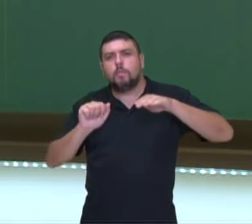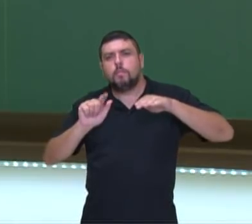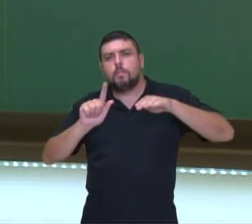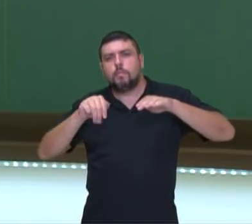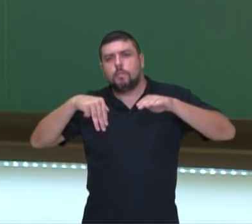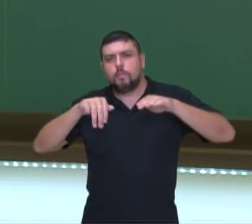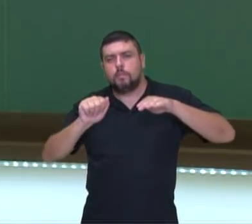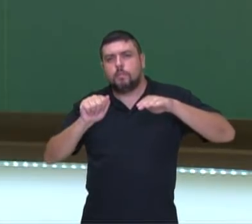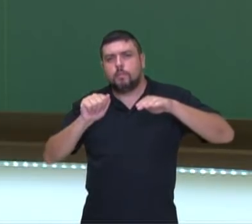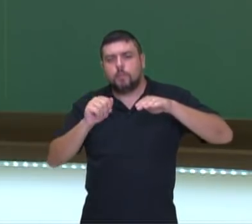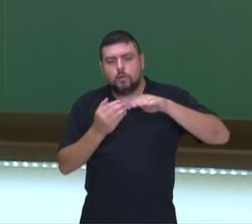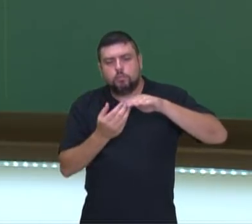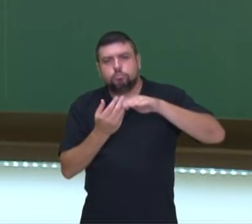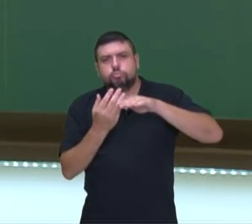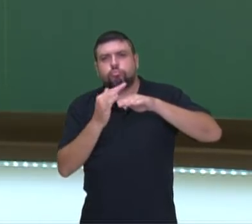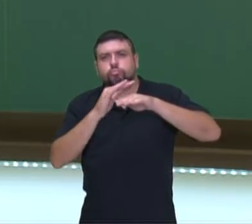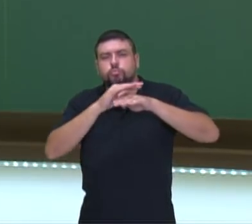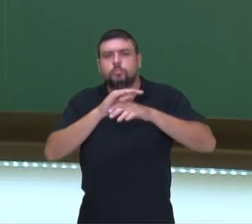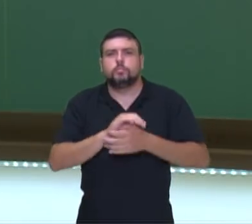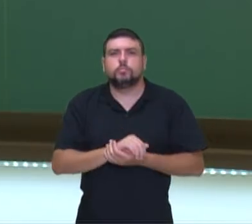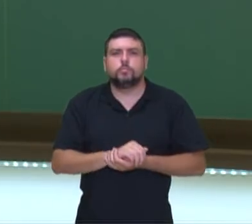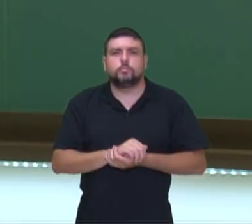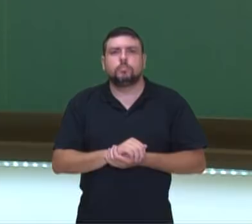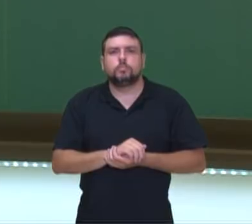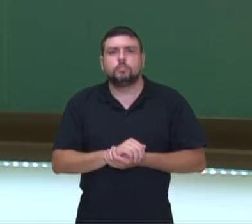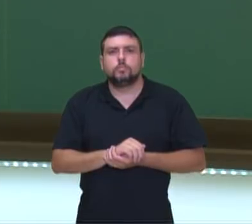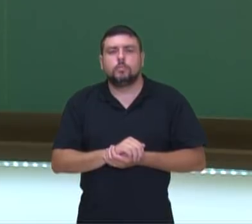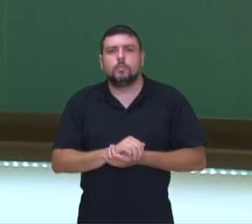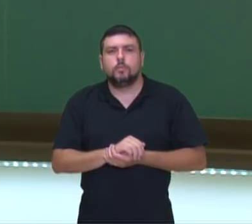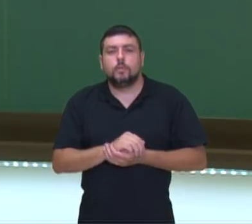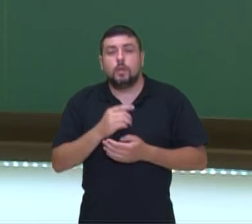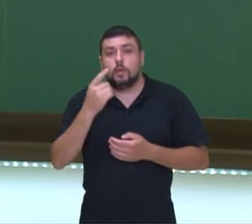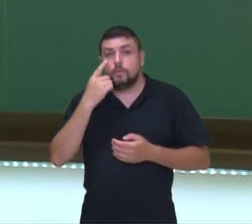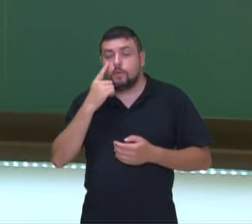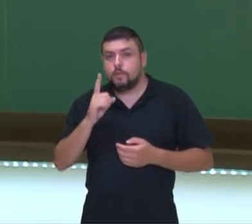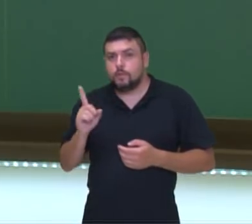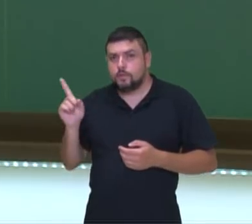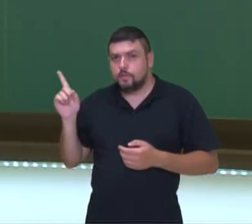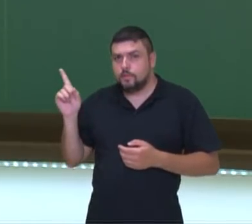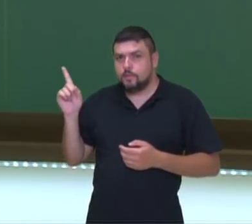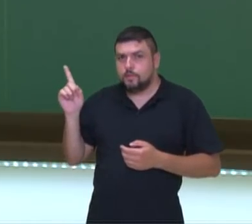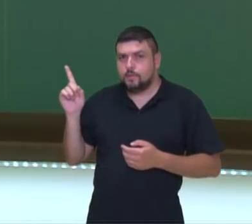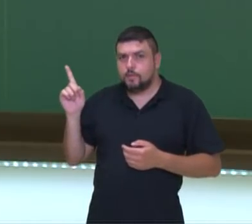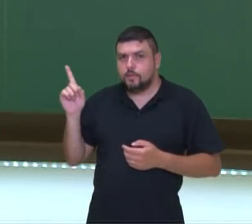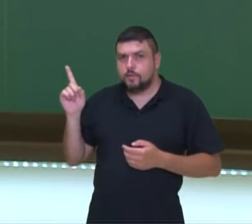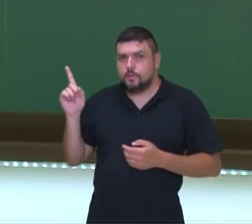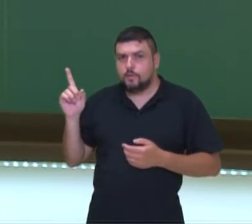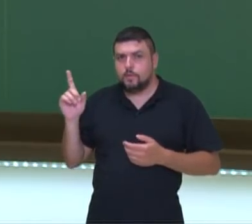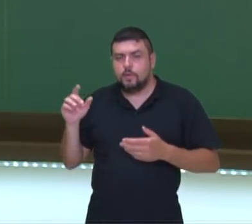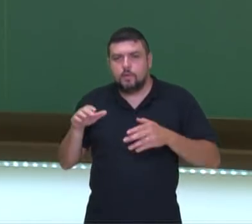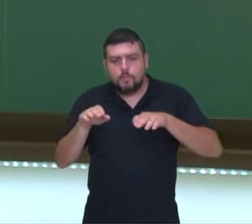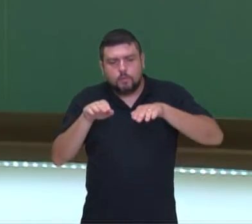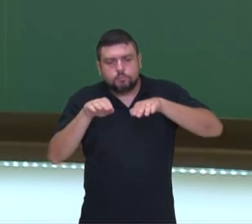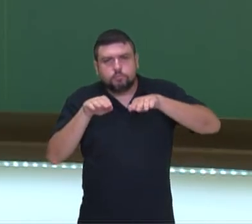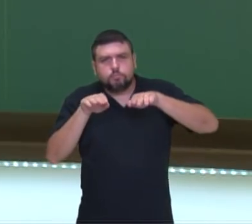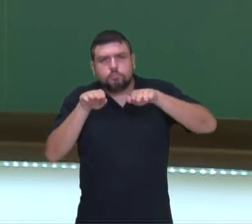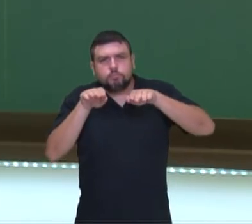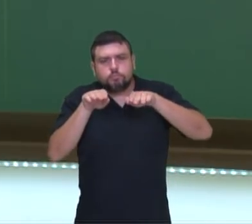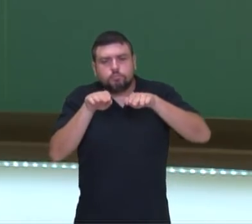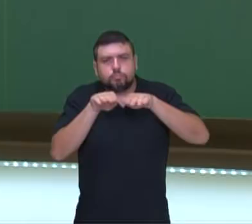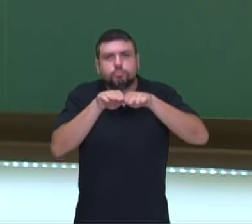lava. Eu apresento aqui para vocês uma imagem mostrando algumas dessas placas tectônicas, né?